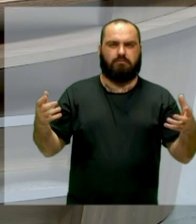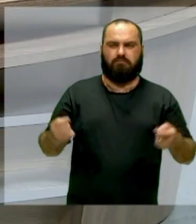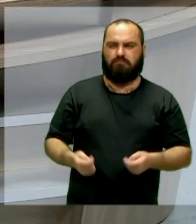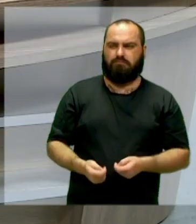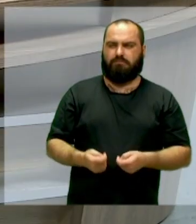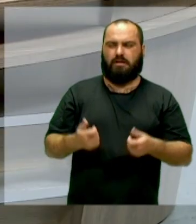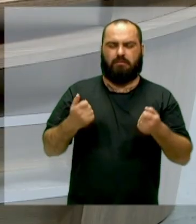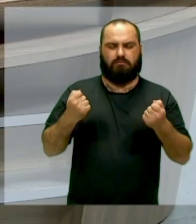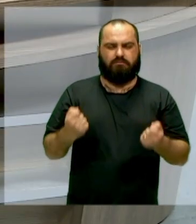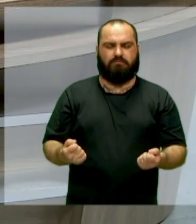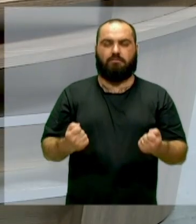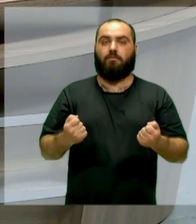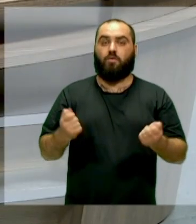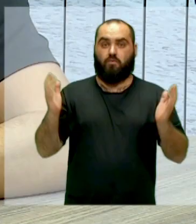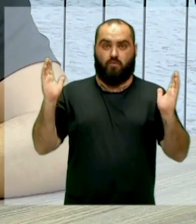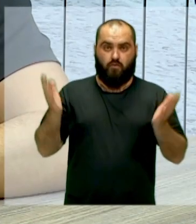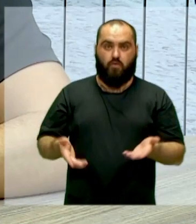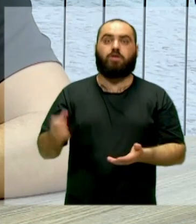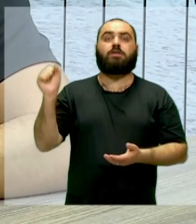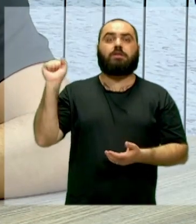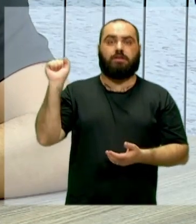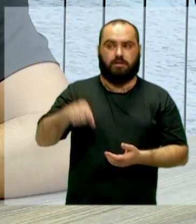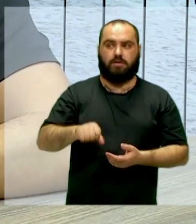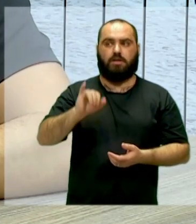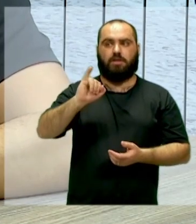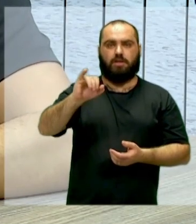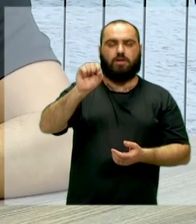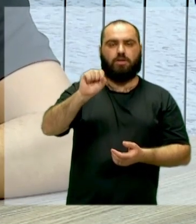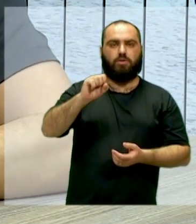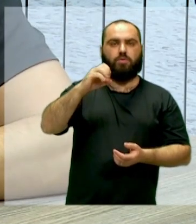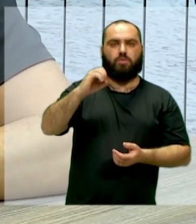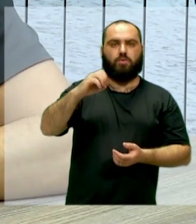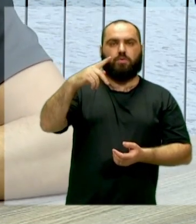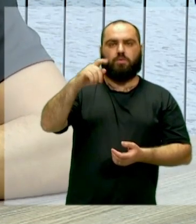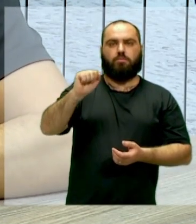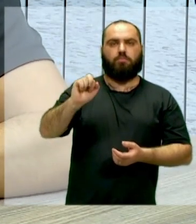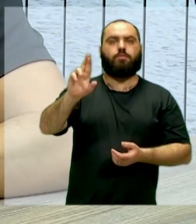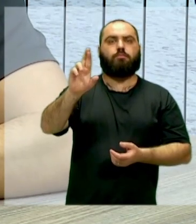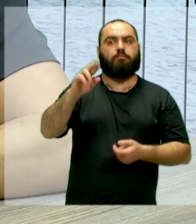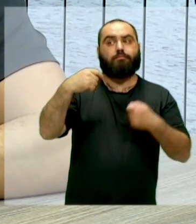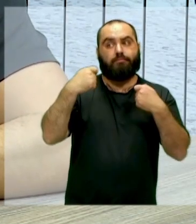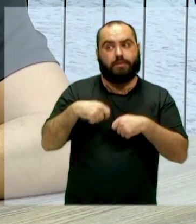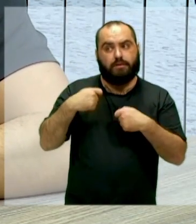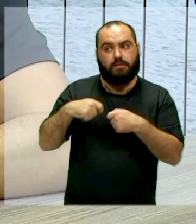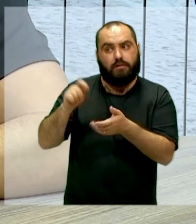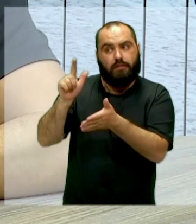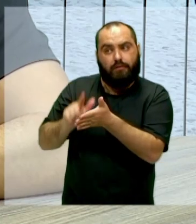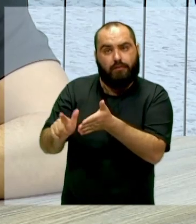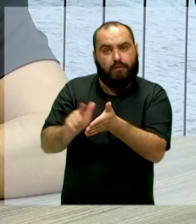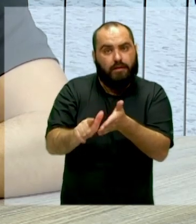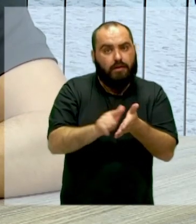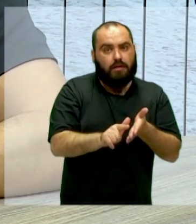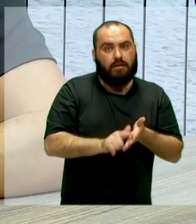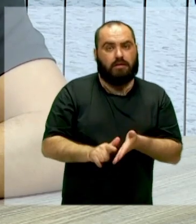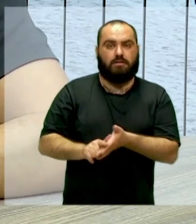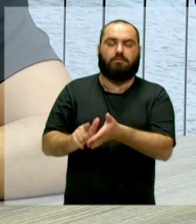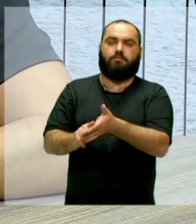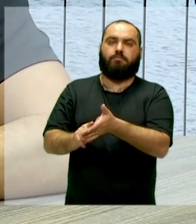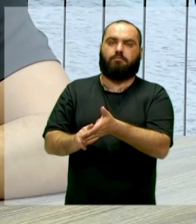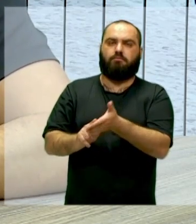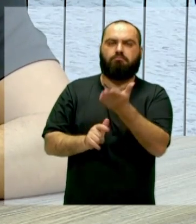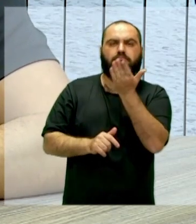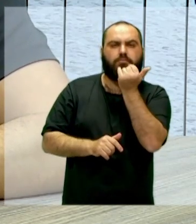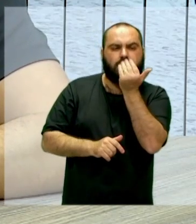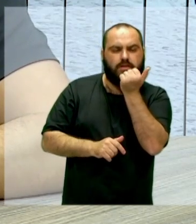peso mas hoje sim o isopor vai na coleta seletiva mas também tem que tá minimamente higienizado então se sobrou um